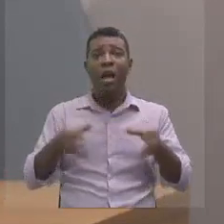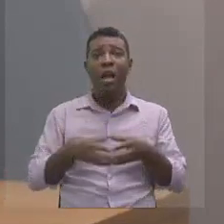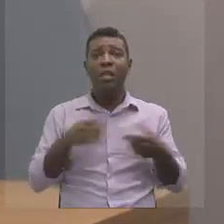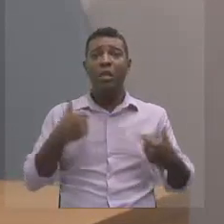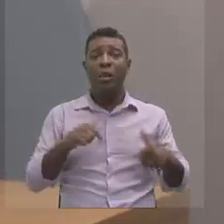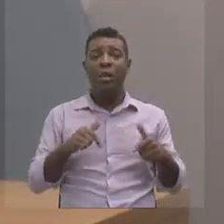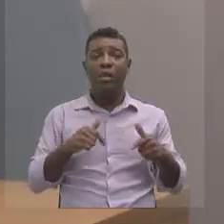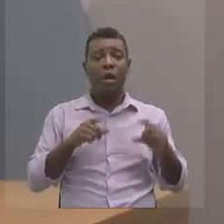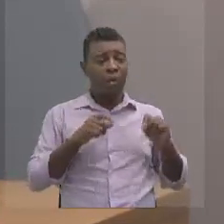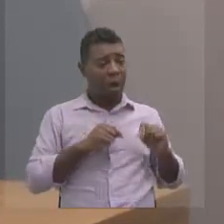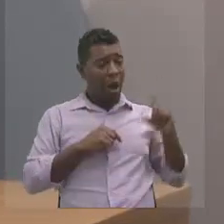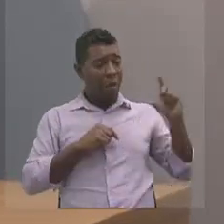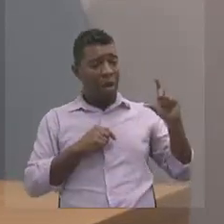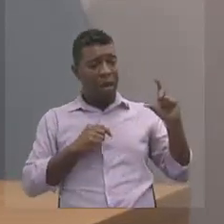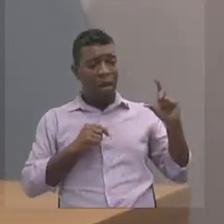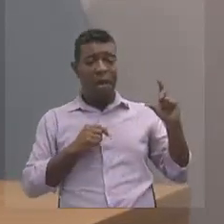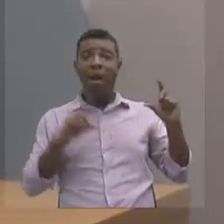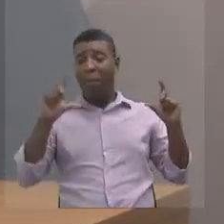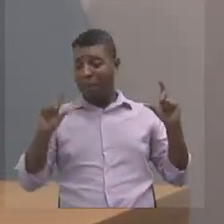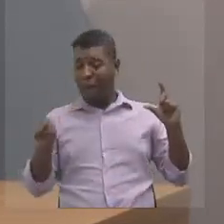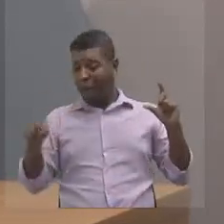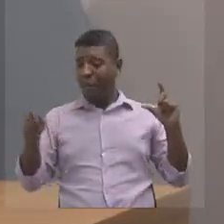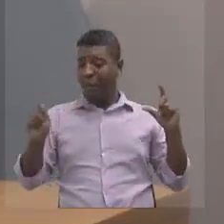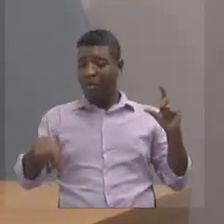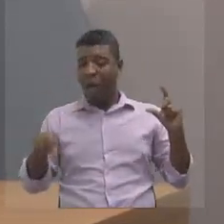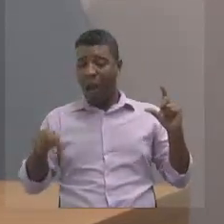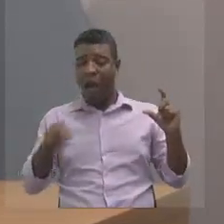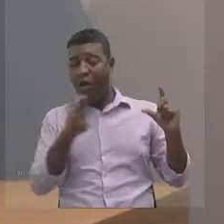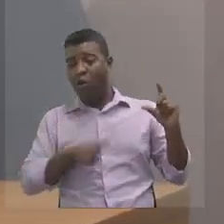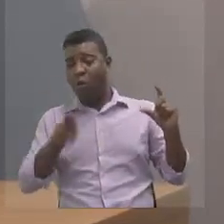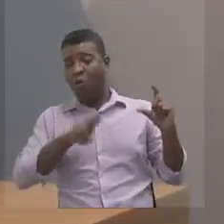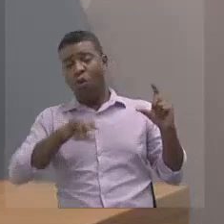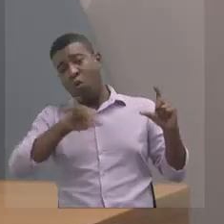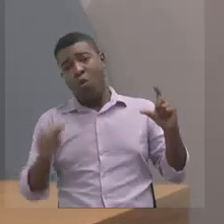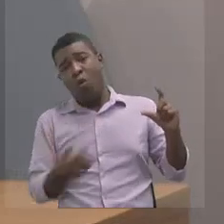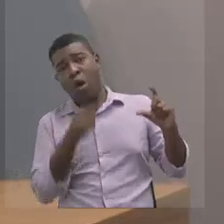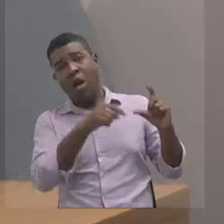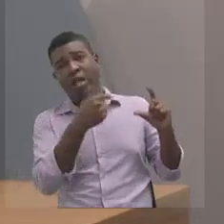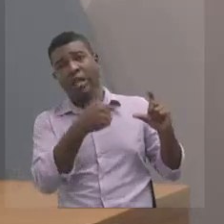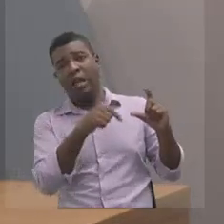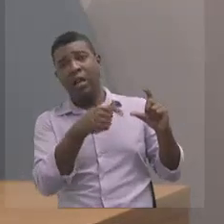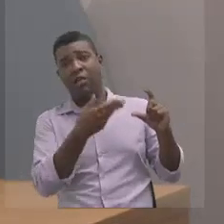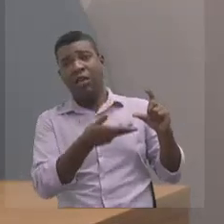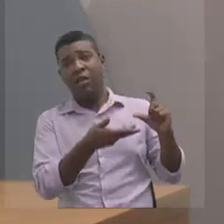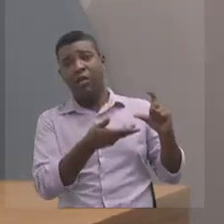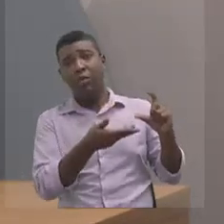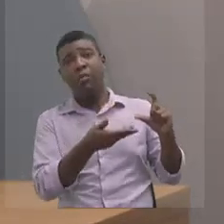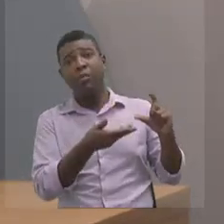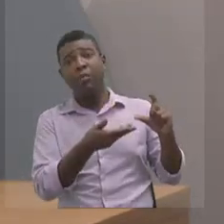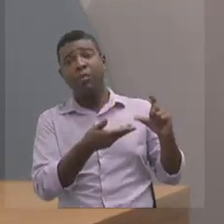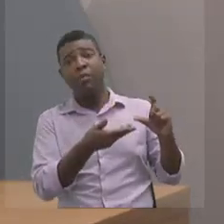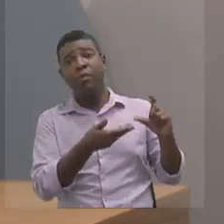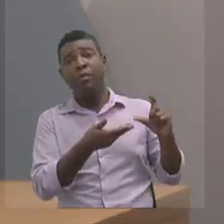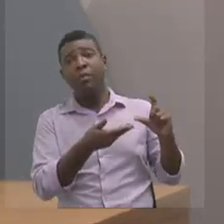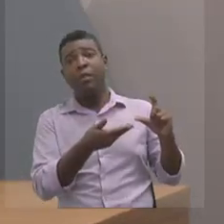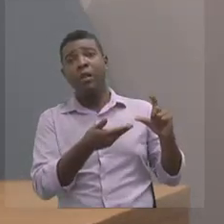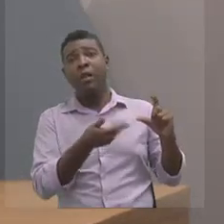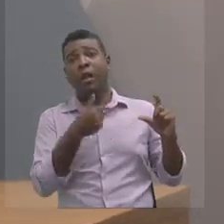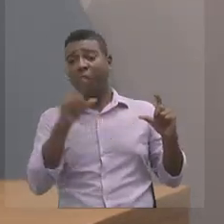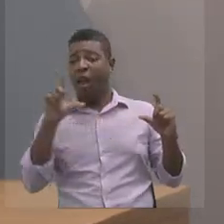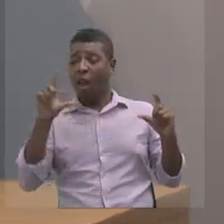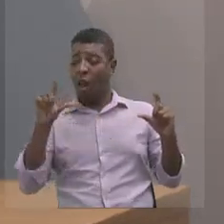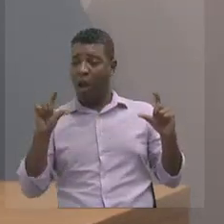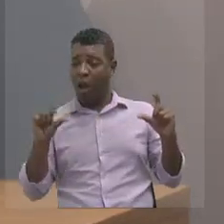aumenta menos condições as pessoas tende utilizar aquele serviço Então vai diminuindo passageiros